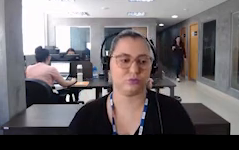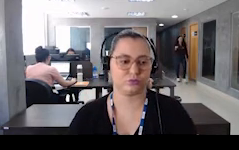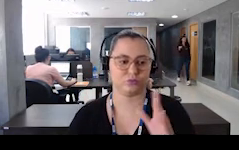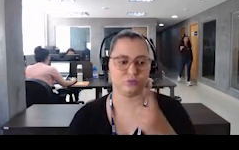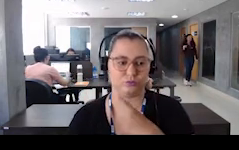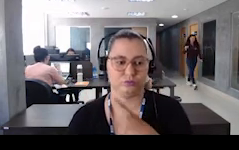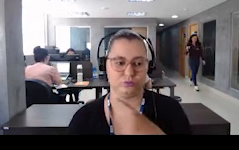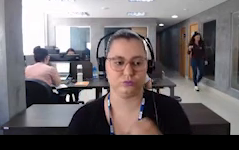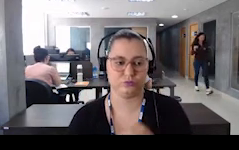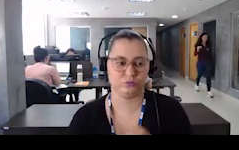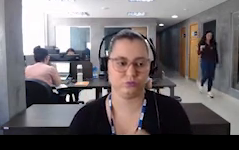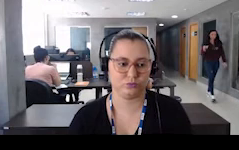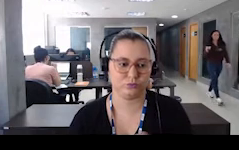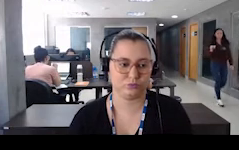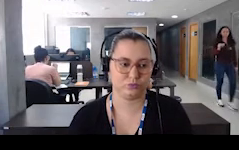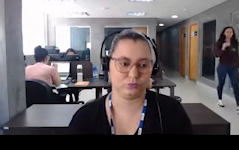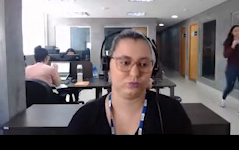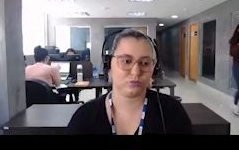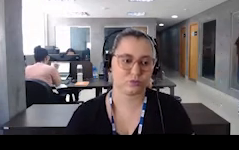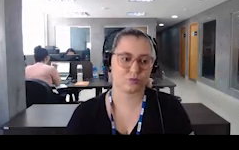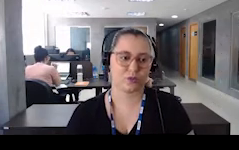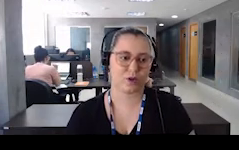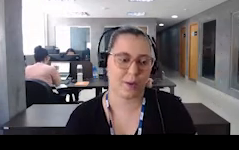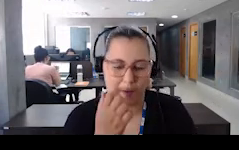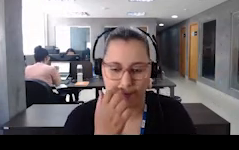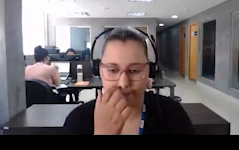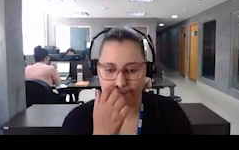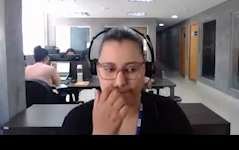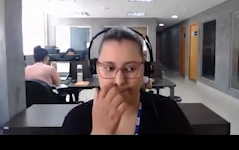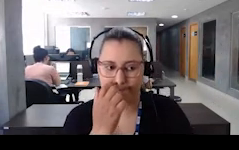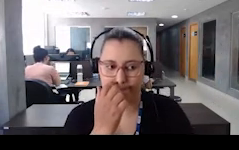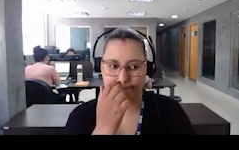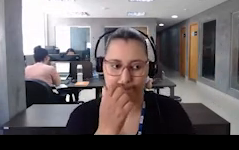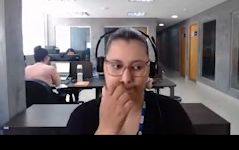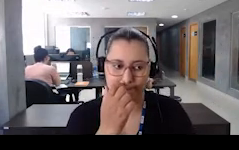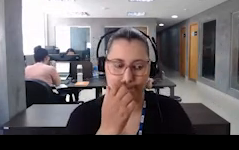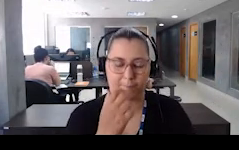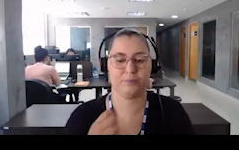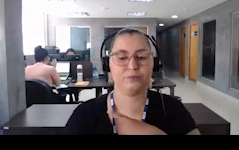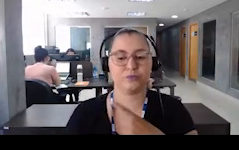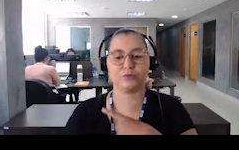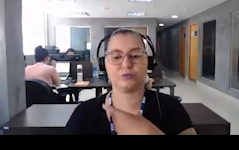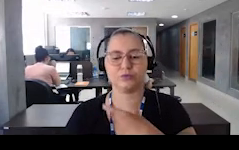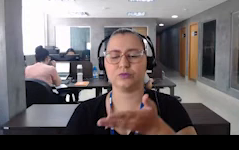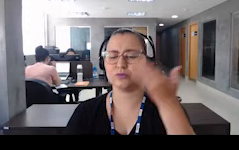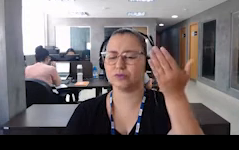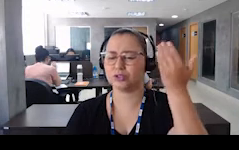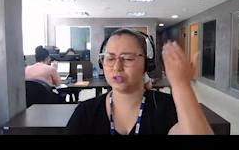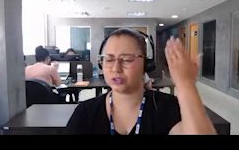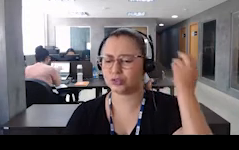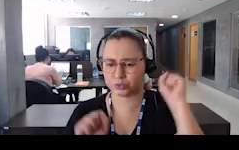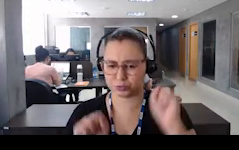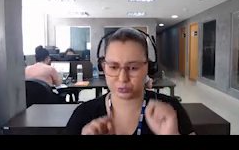aqui para a gente fazer, ó. Após realizar os cálculos, responda e justifique a seguinte questão. O antigo eletricista poderia